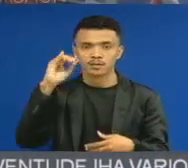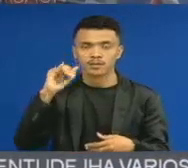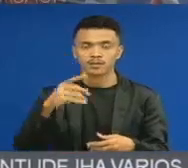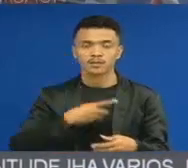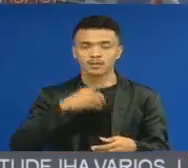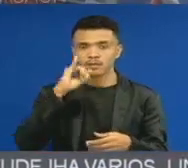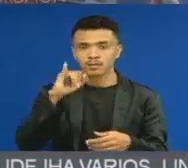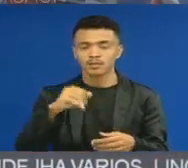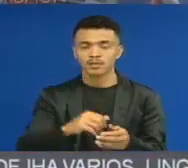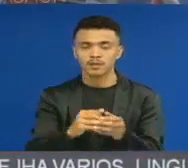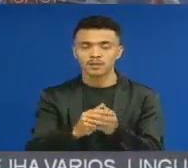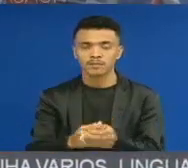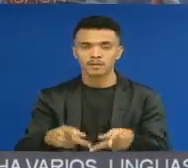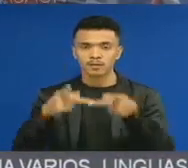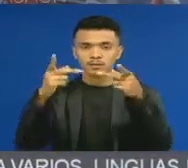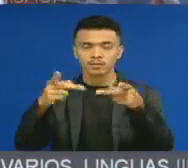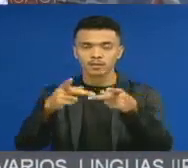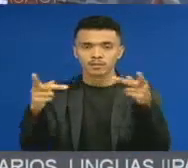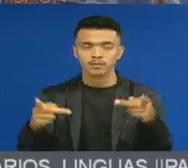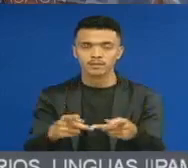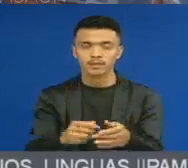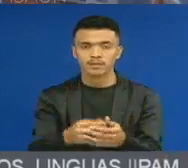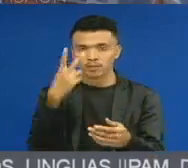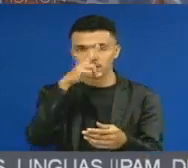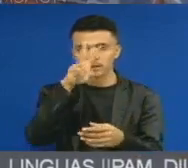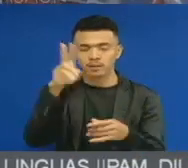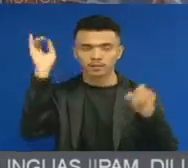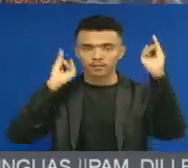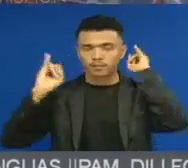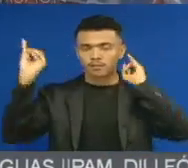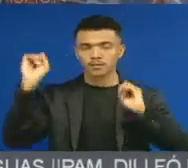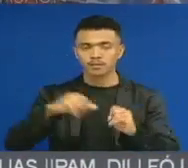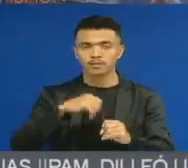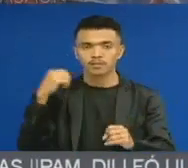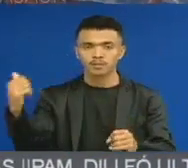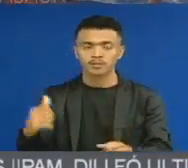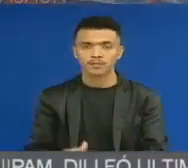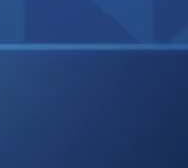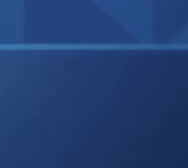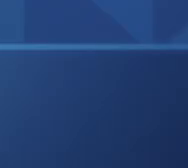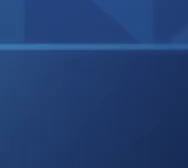Costa filahikas ba estúdio central kai coli dili hodi acompanha informação seluk tuirmai.